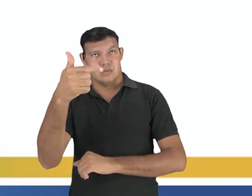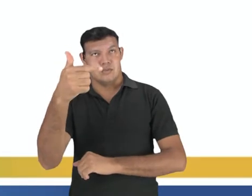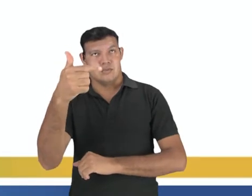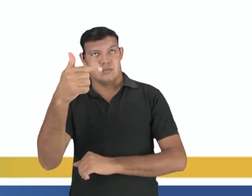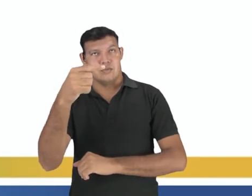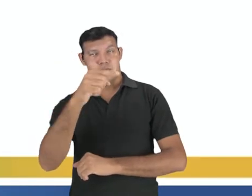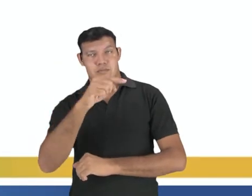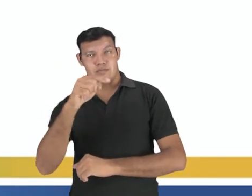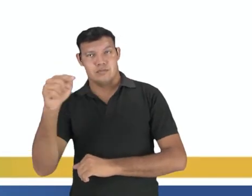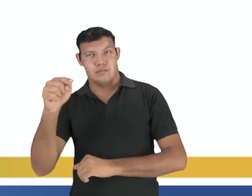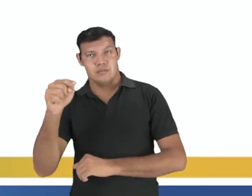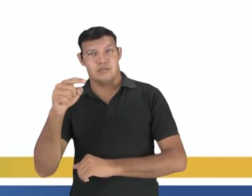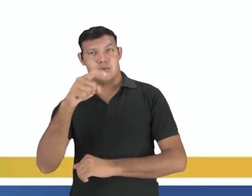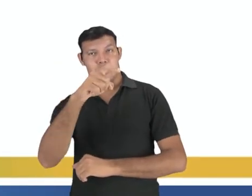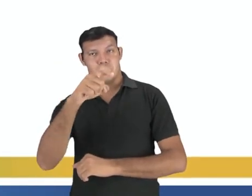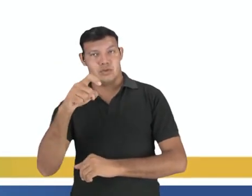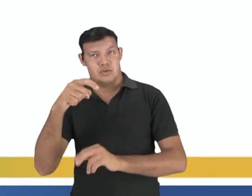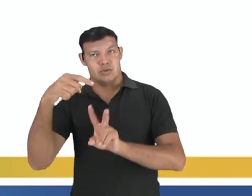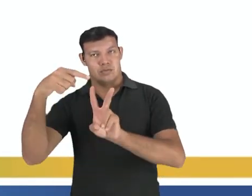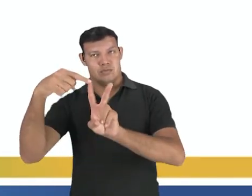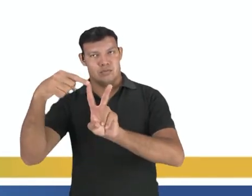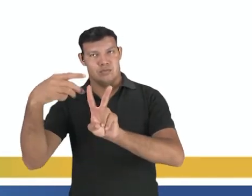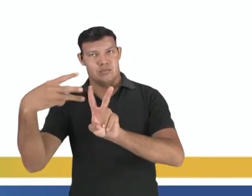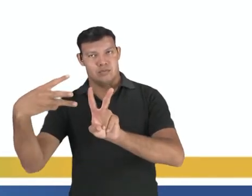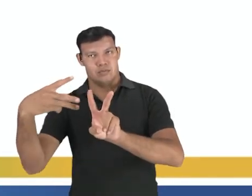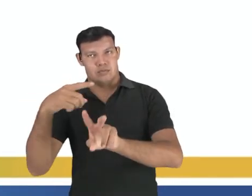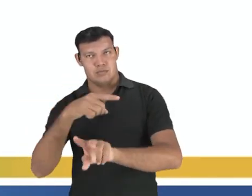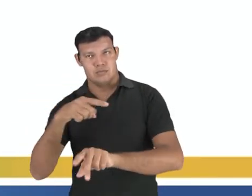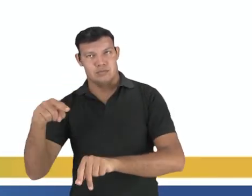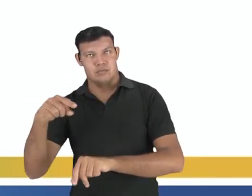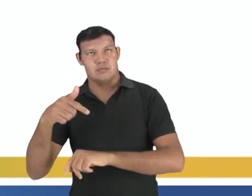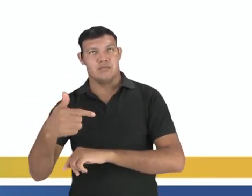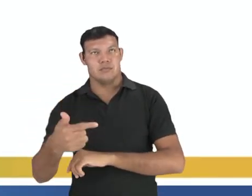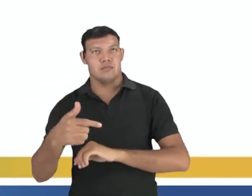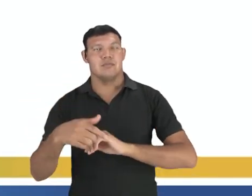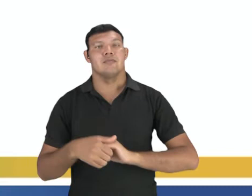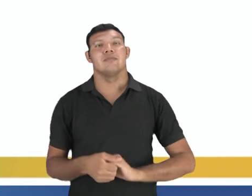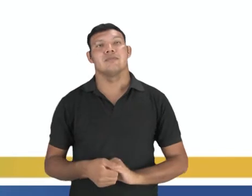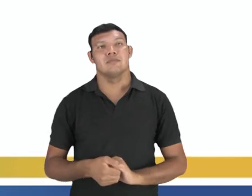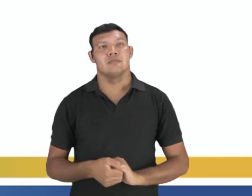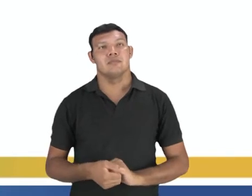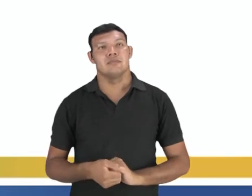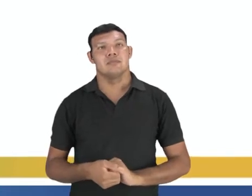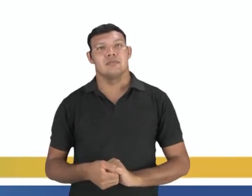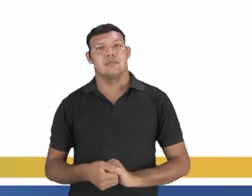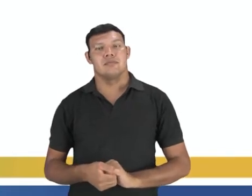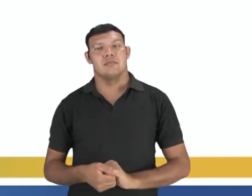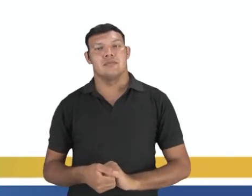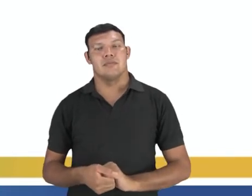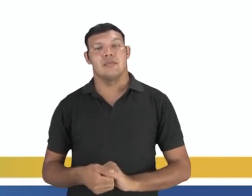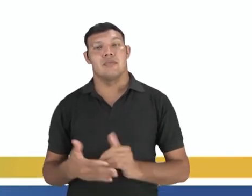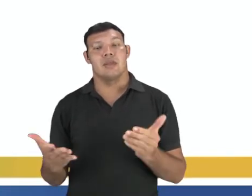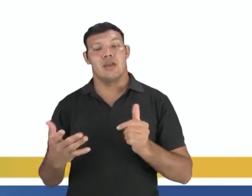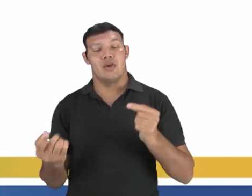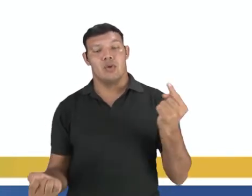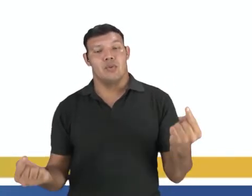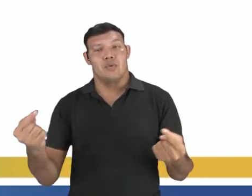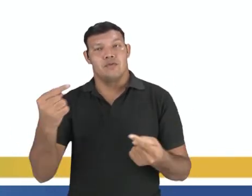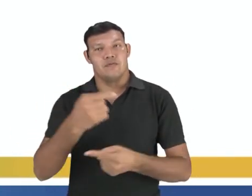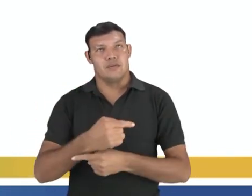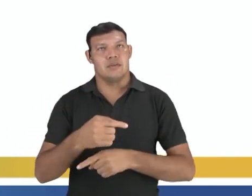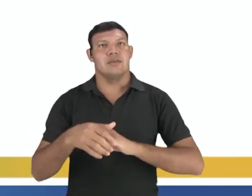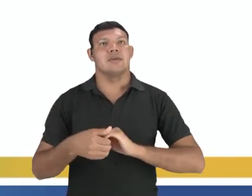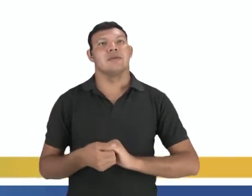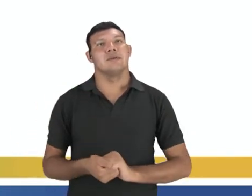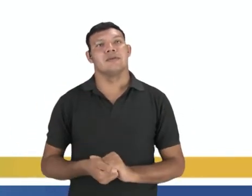x sobre 2 sobre x raiz de 3 sobre 2, vai ser igual o